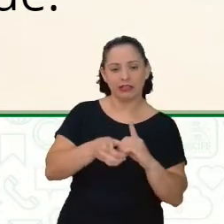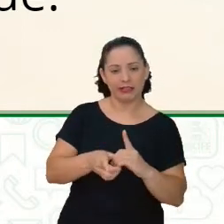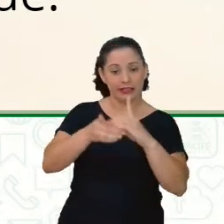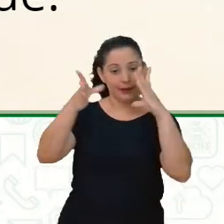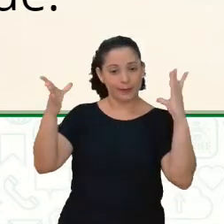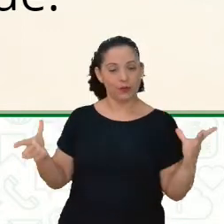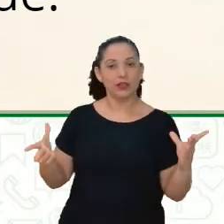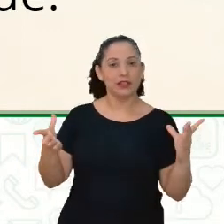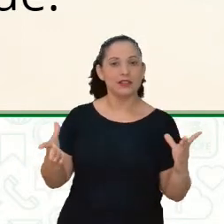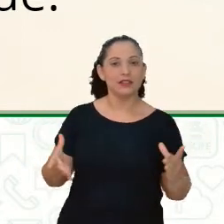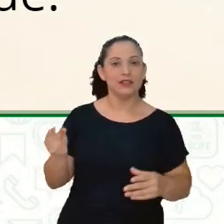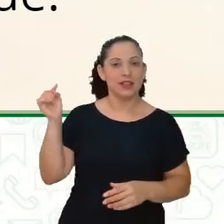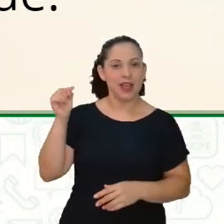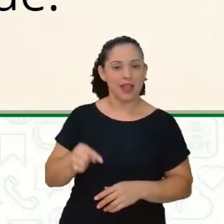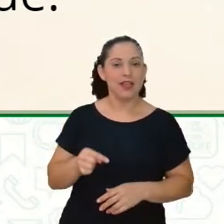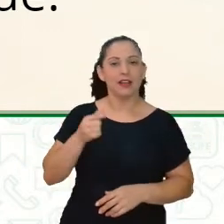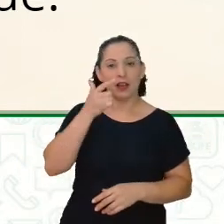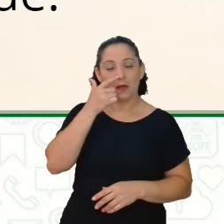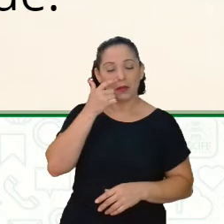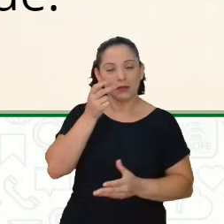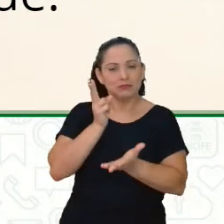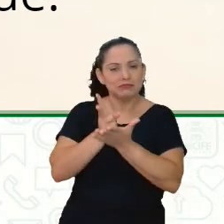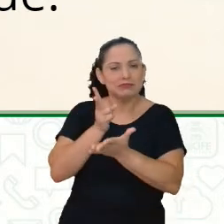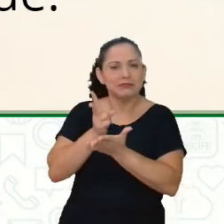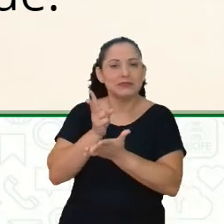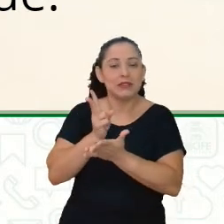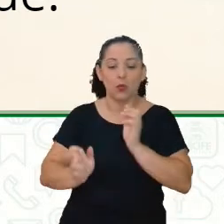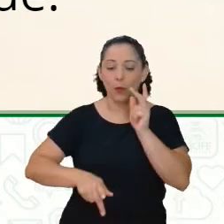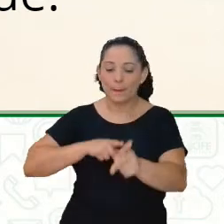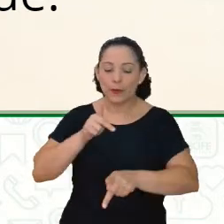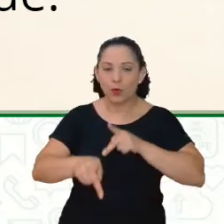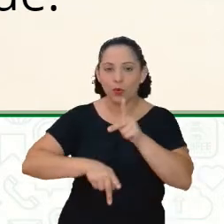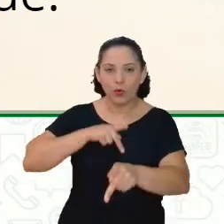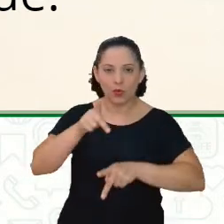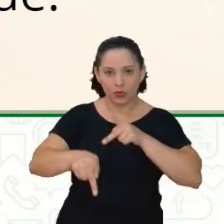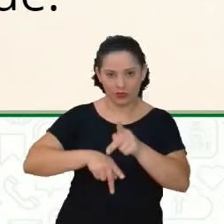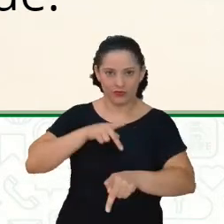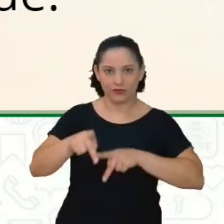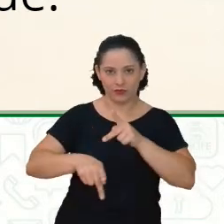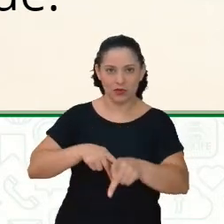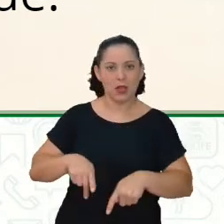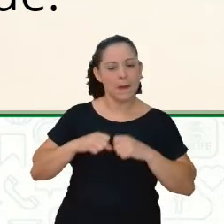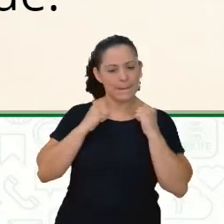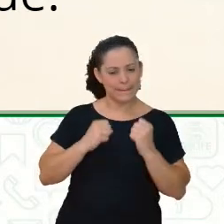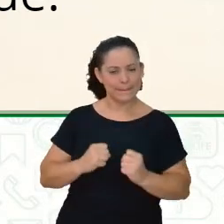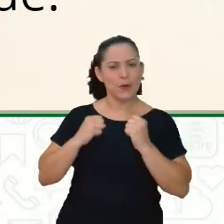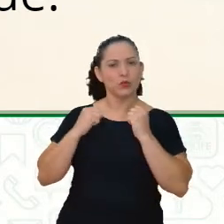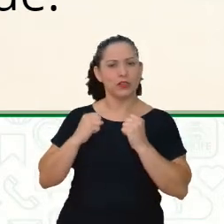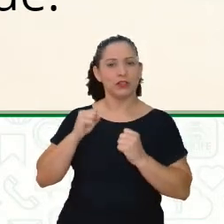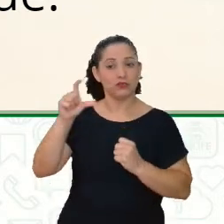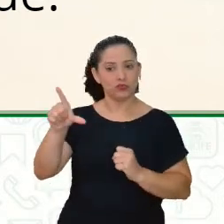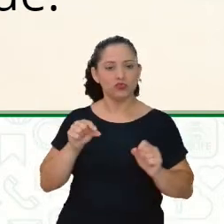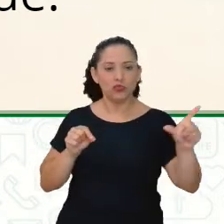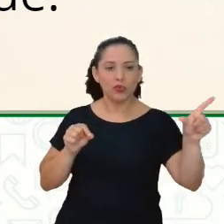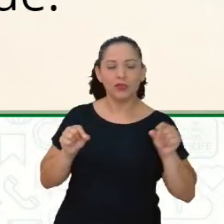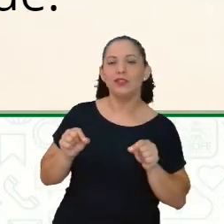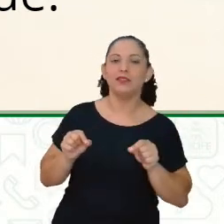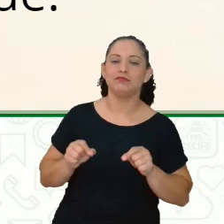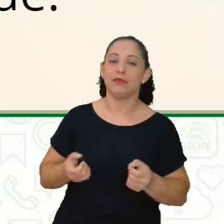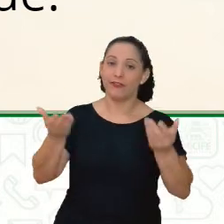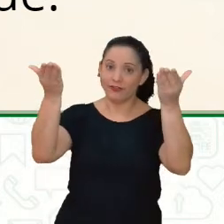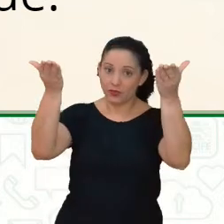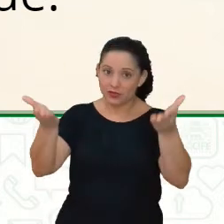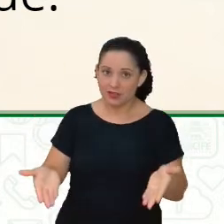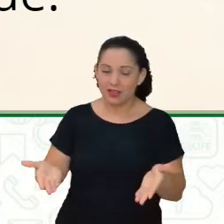soberania exercida pelo povo. Os cidadãos são os detentores do poder. Então, é você quem